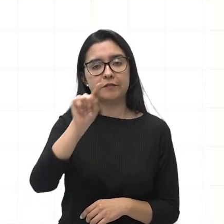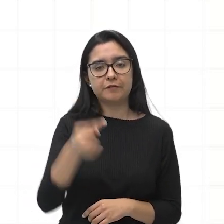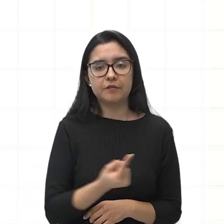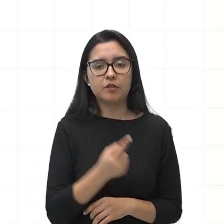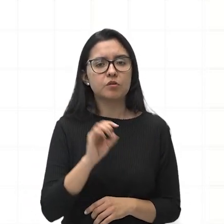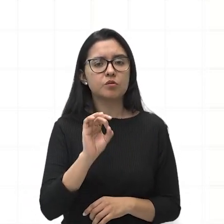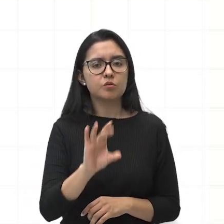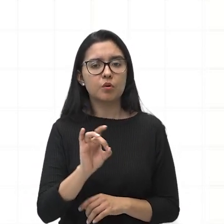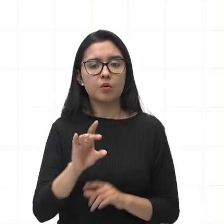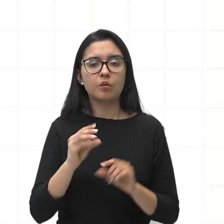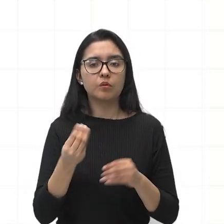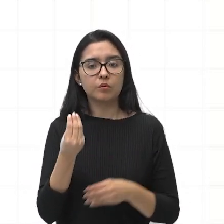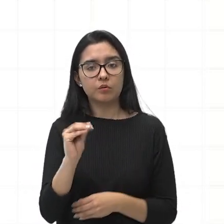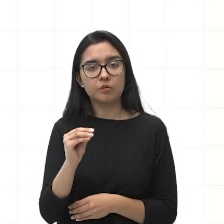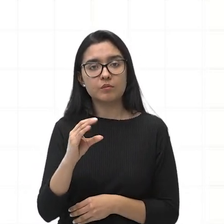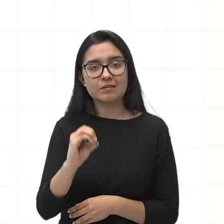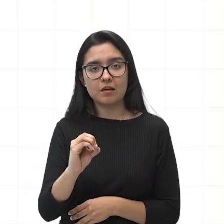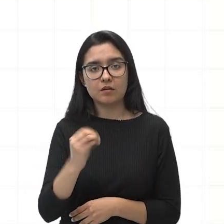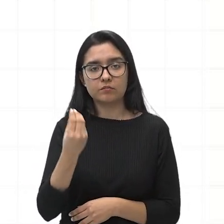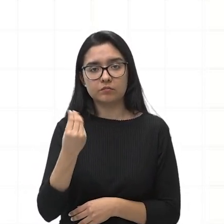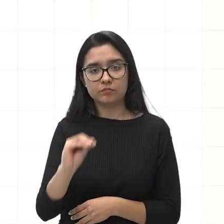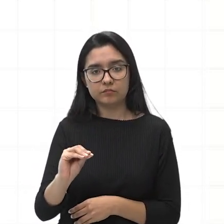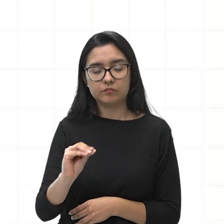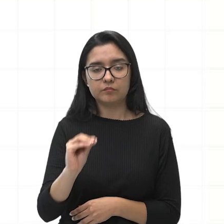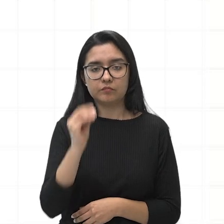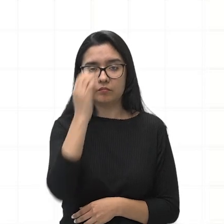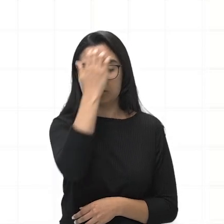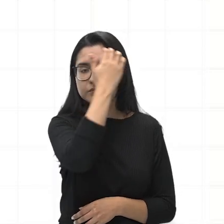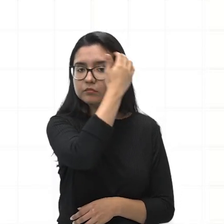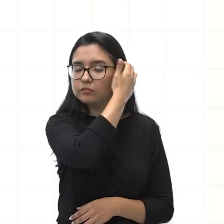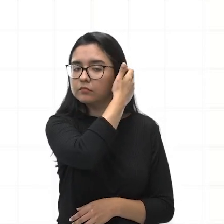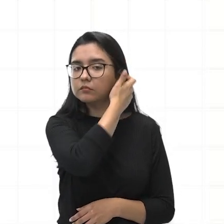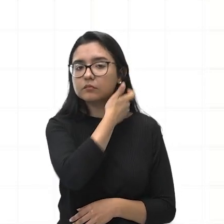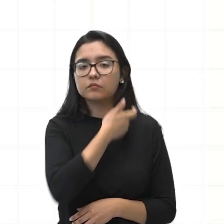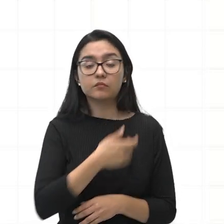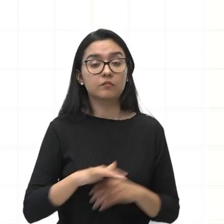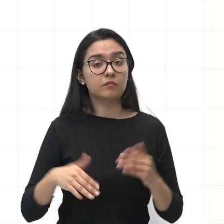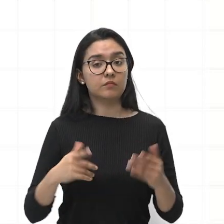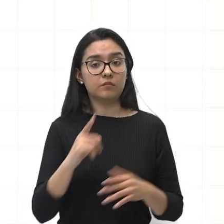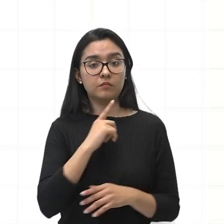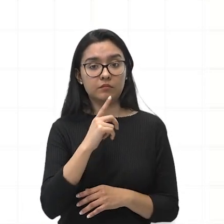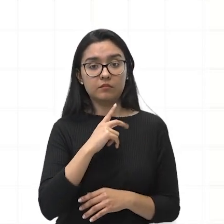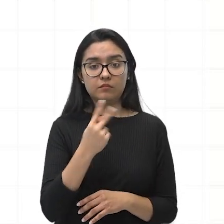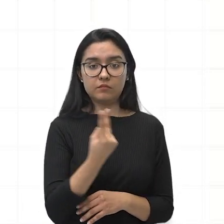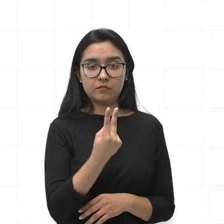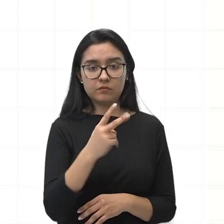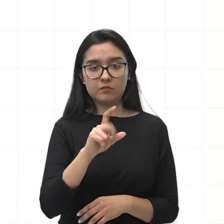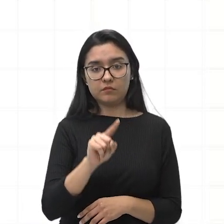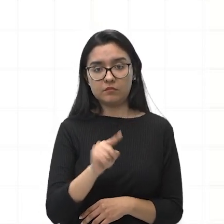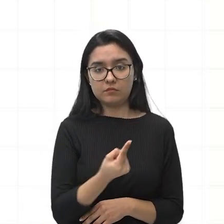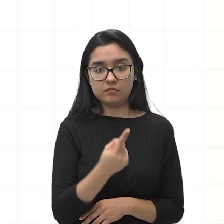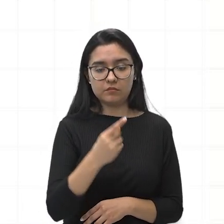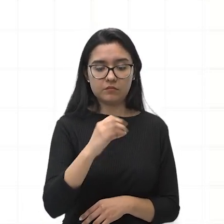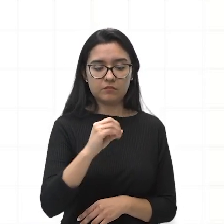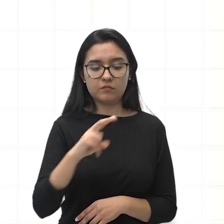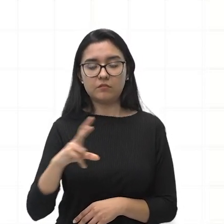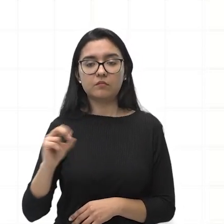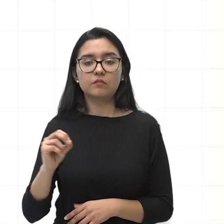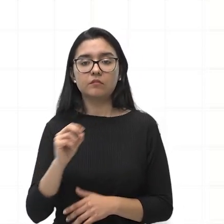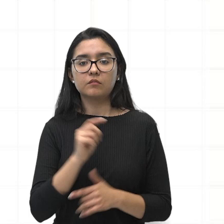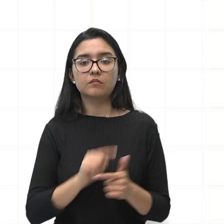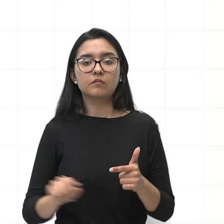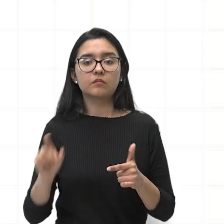Só acrescentar. Acrescenta o 0 aqui e calcula aqui. Então eu vou ter 2.050 dividido por 355.